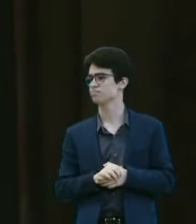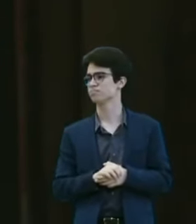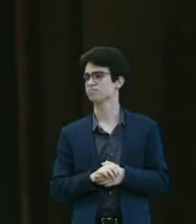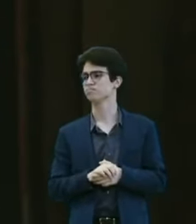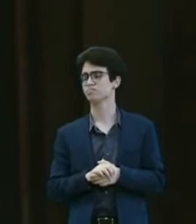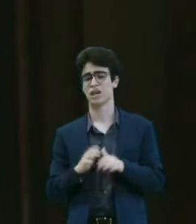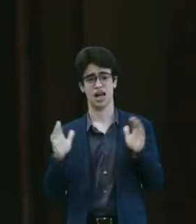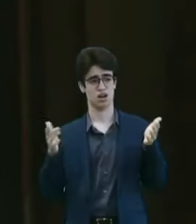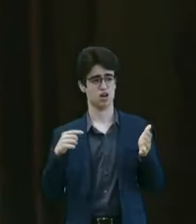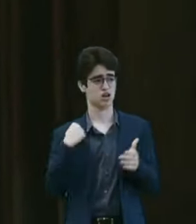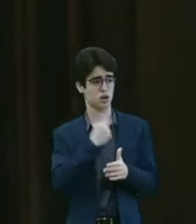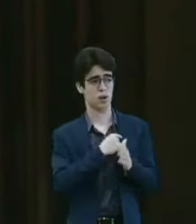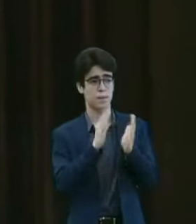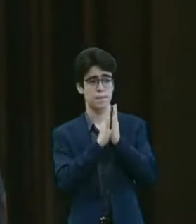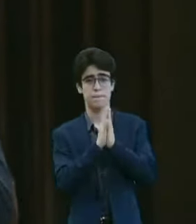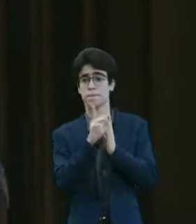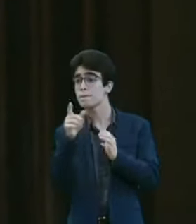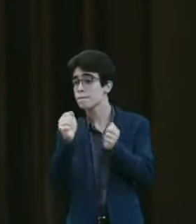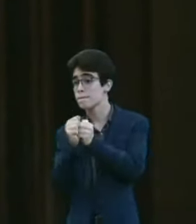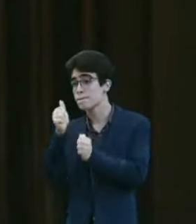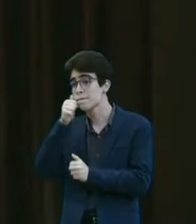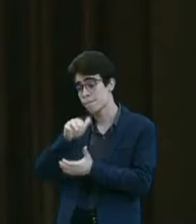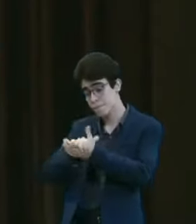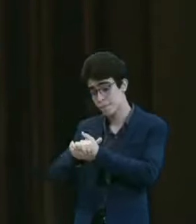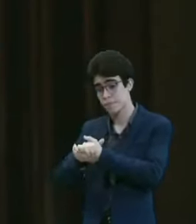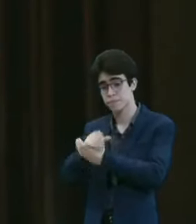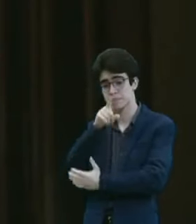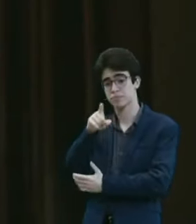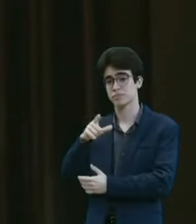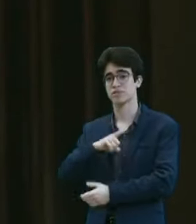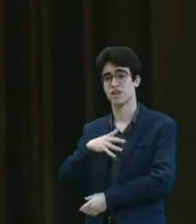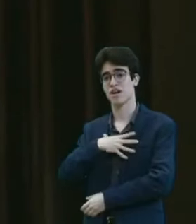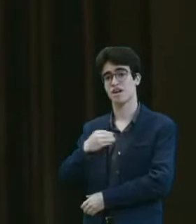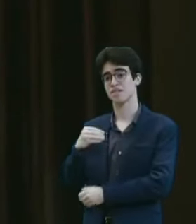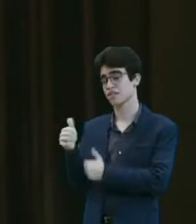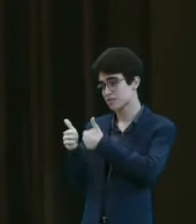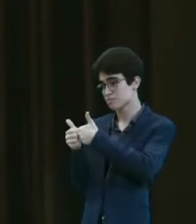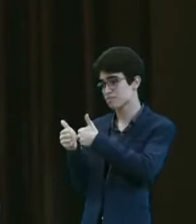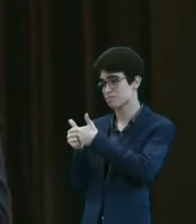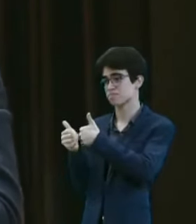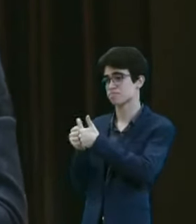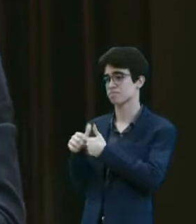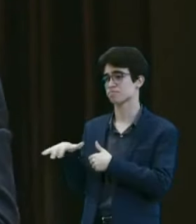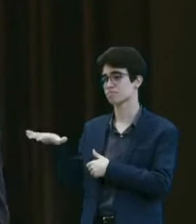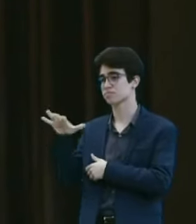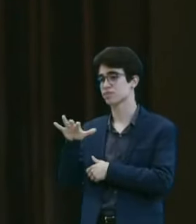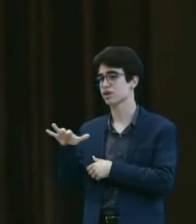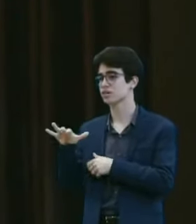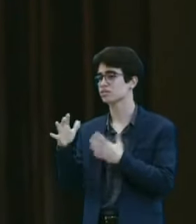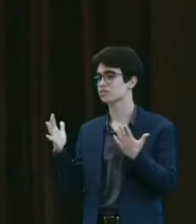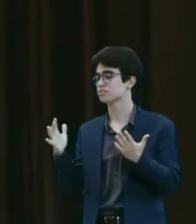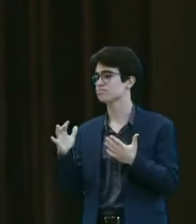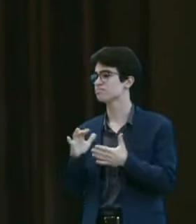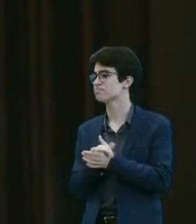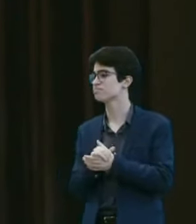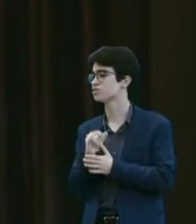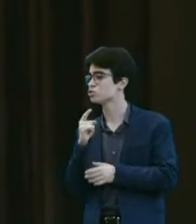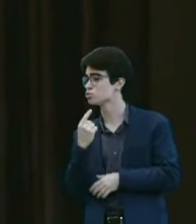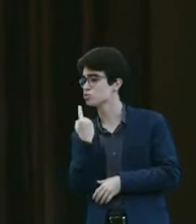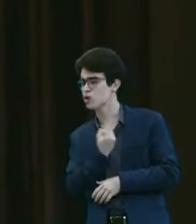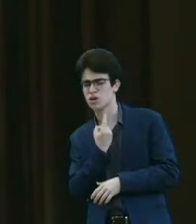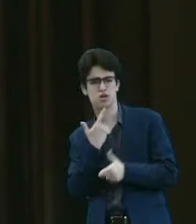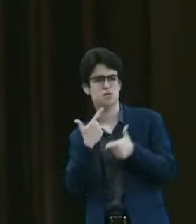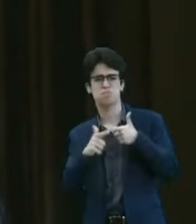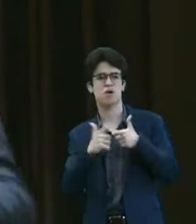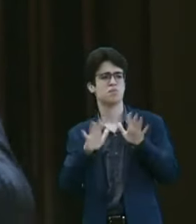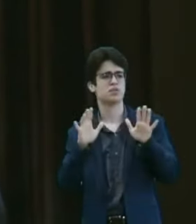Agora nós vamos orar. Você está com a tua esposa aí? Está com um filho perto, uma filha? Você está sozinho, não tem